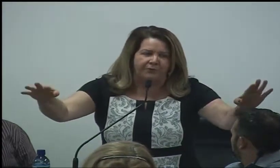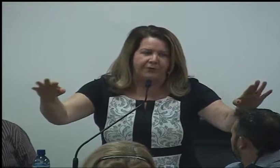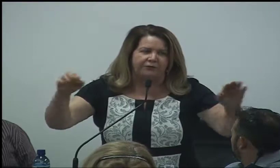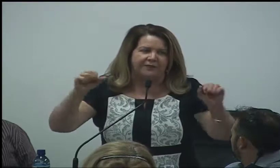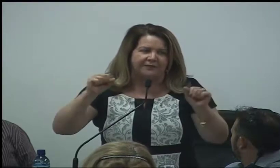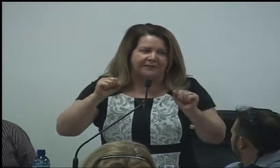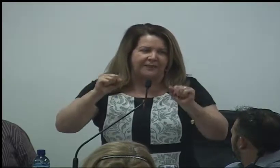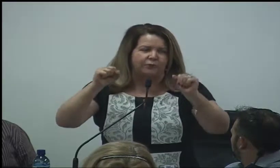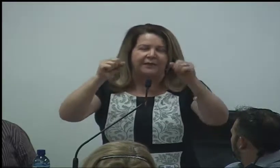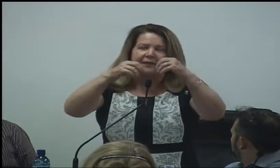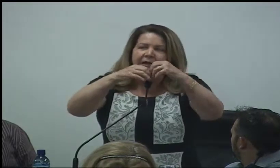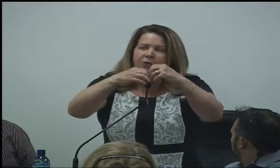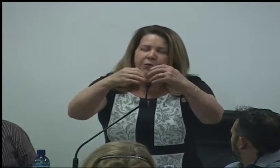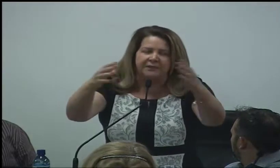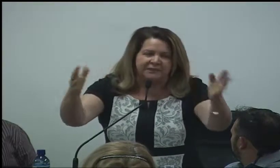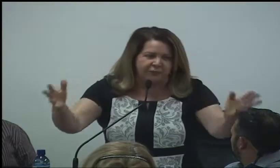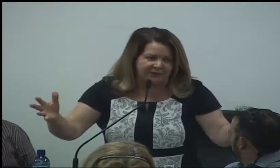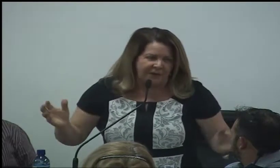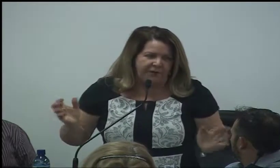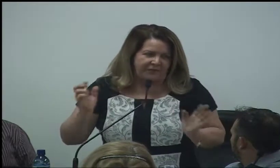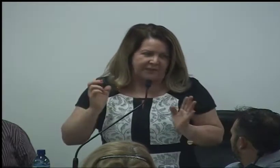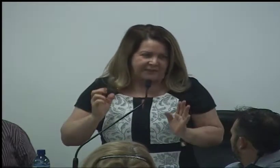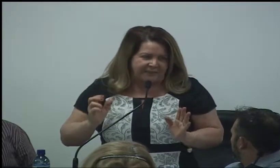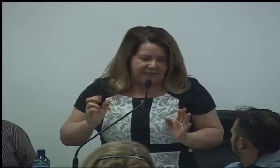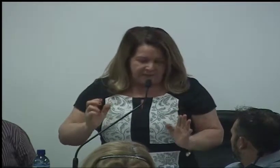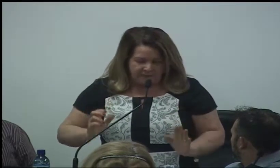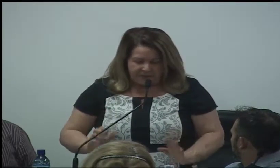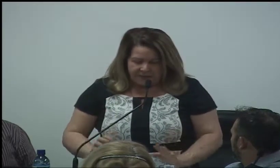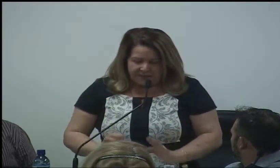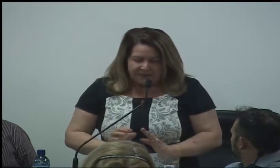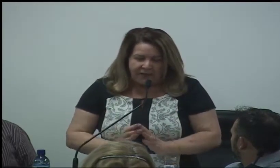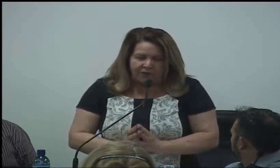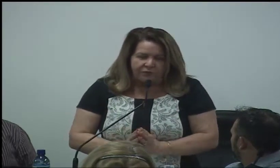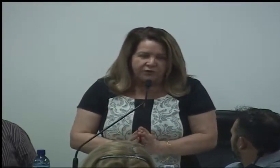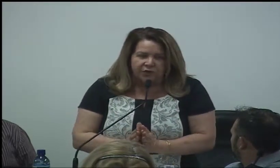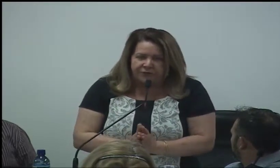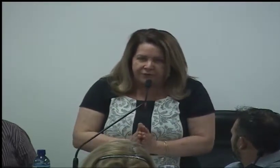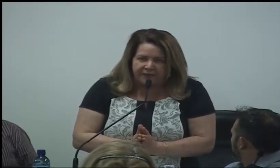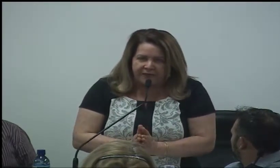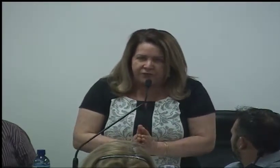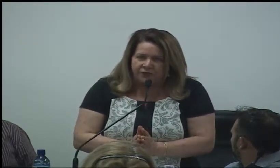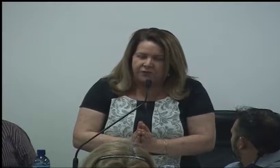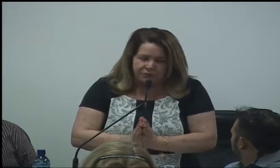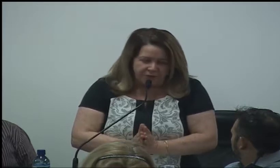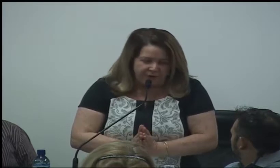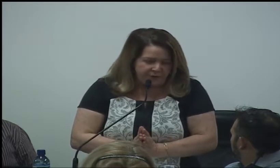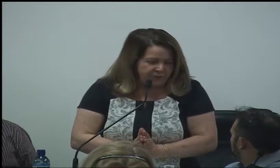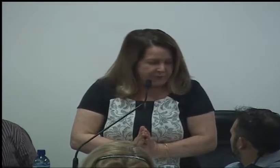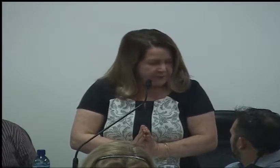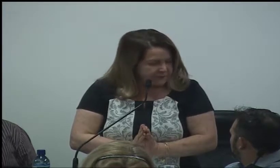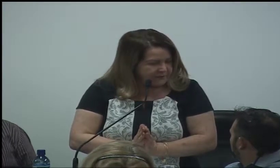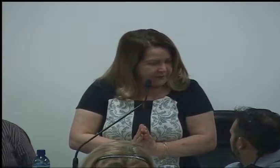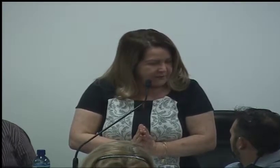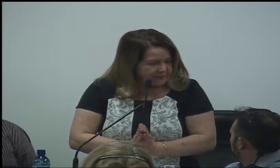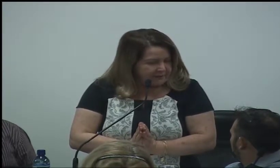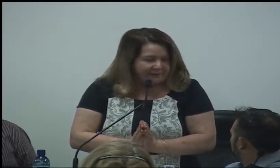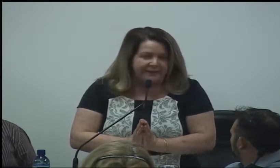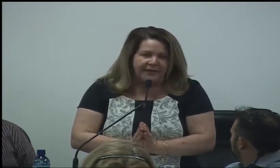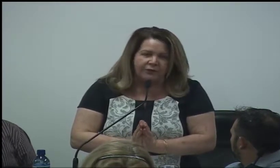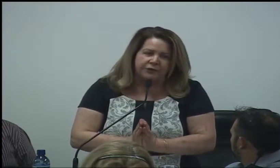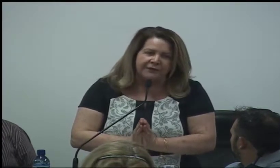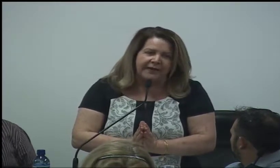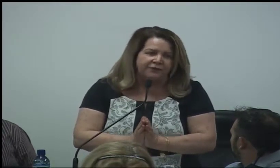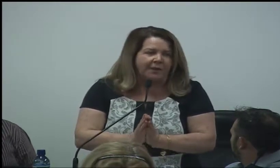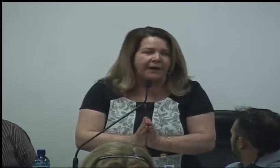o prefeito está cedendo, o que o município tem para oferecer. Então, senhor prefeito, por favor,